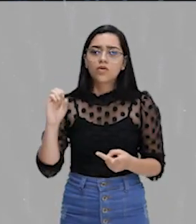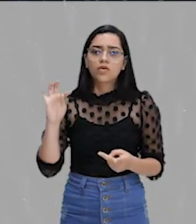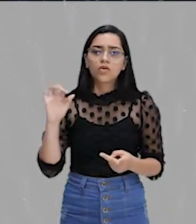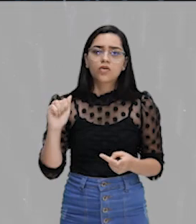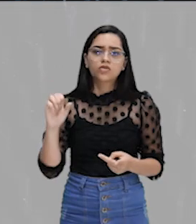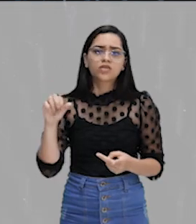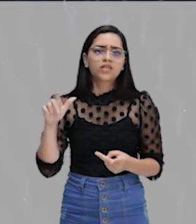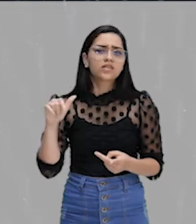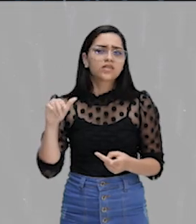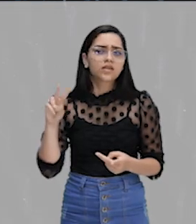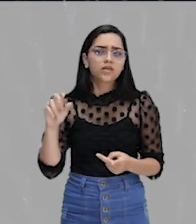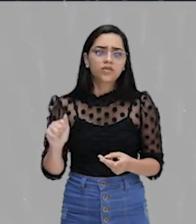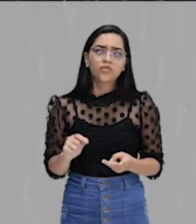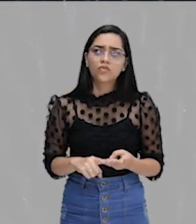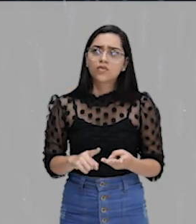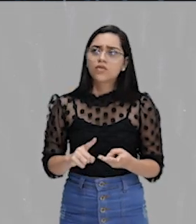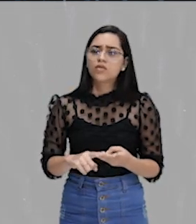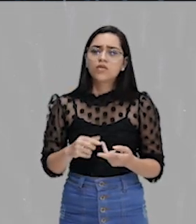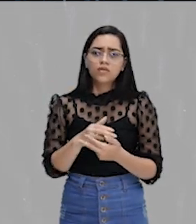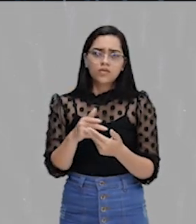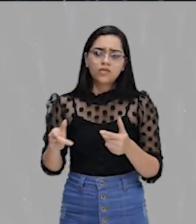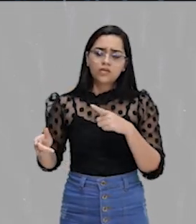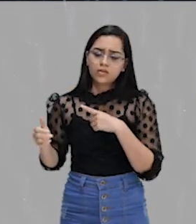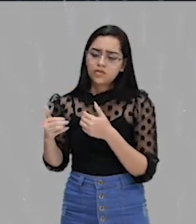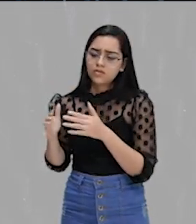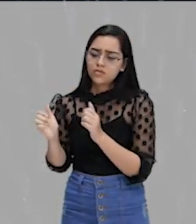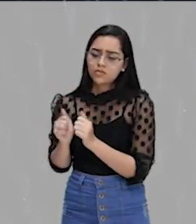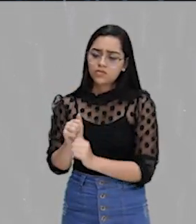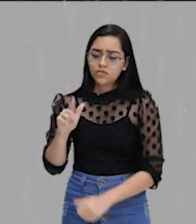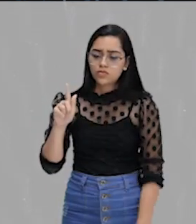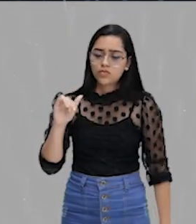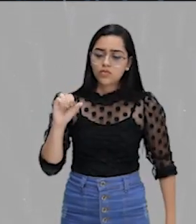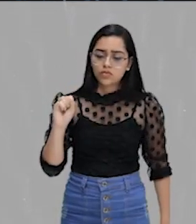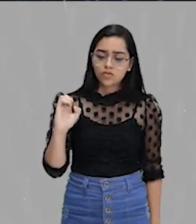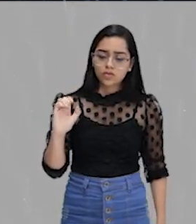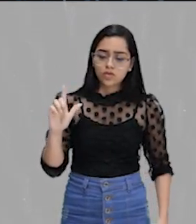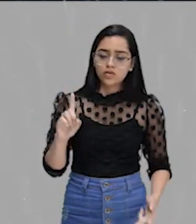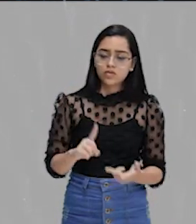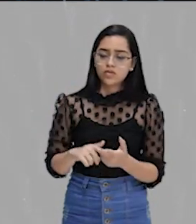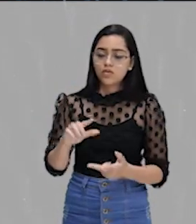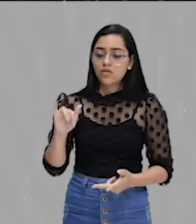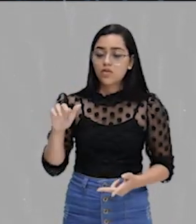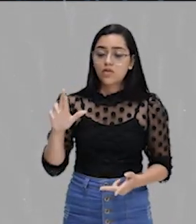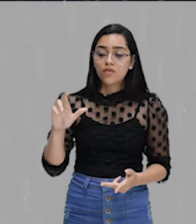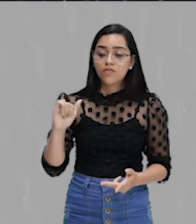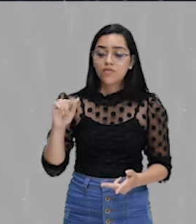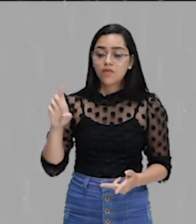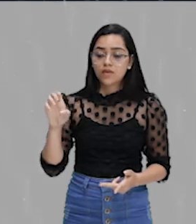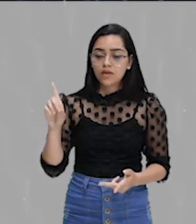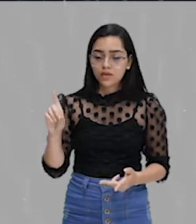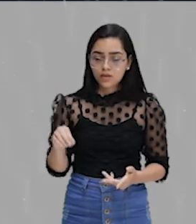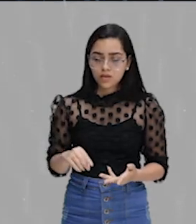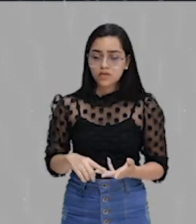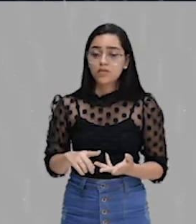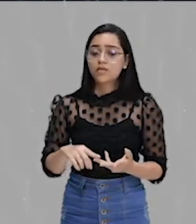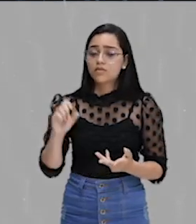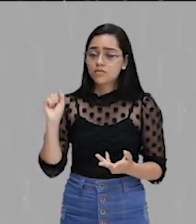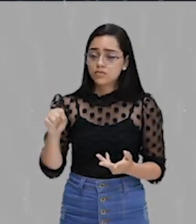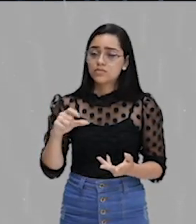né? Mesmo aqueles da abertura como Geisel, Figueiredo. E no Chile você tem